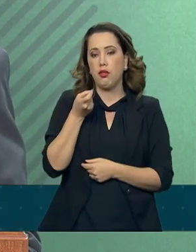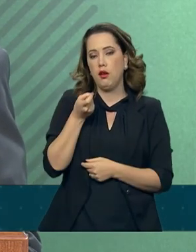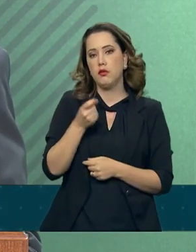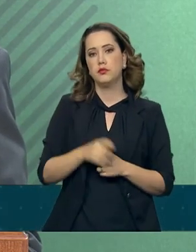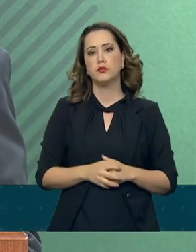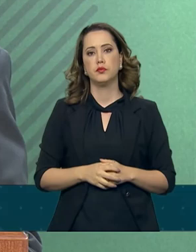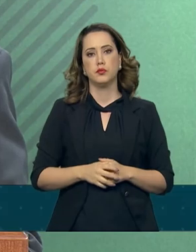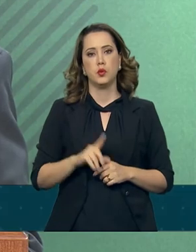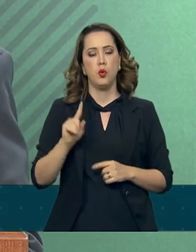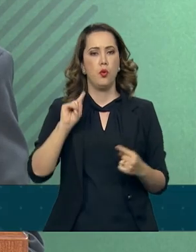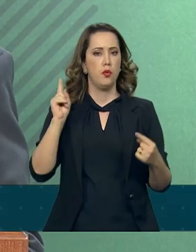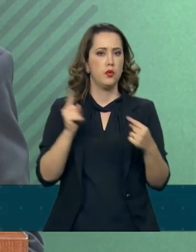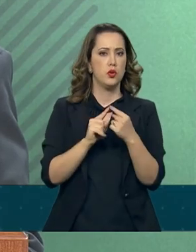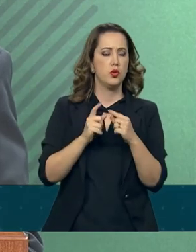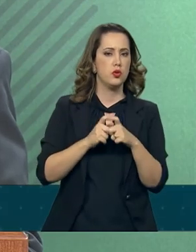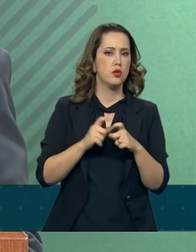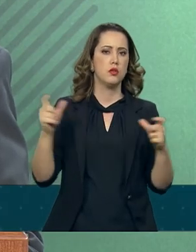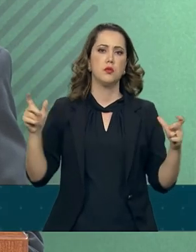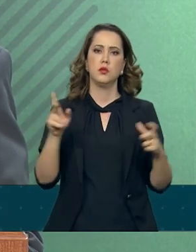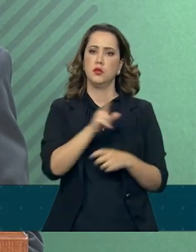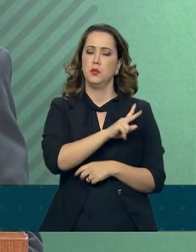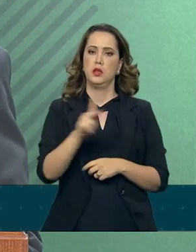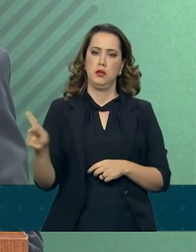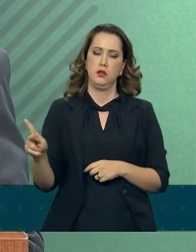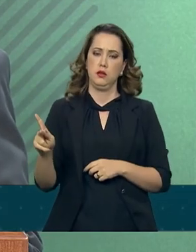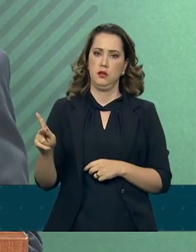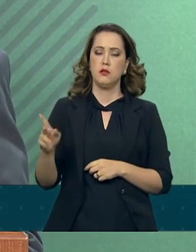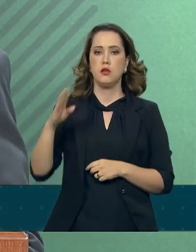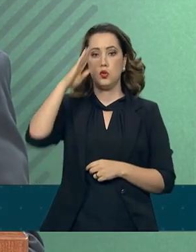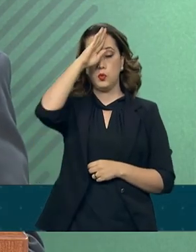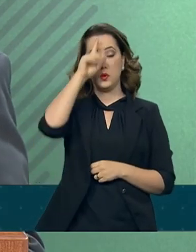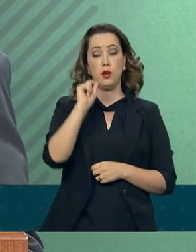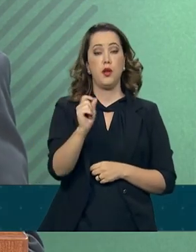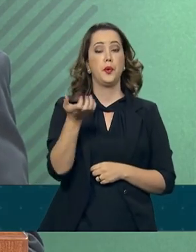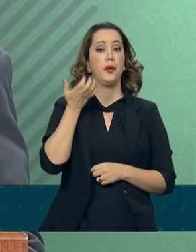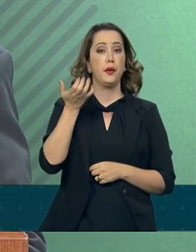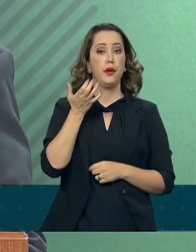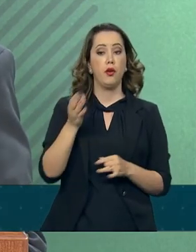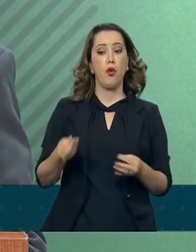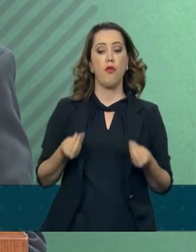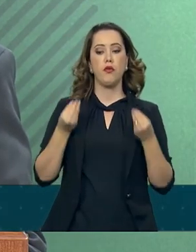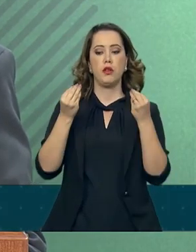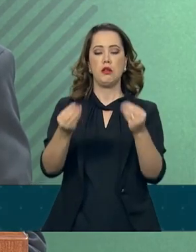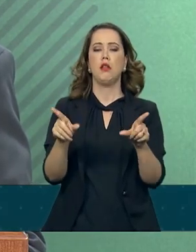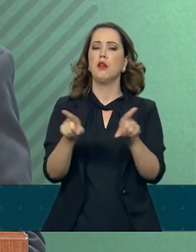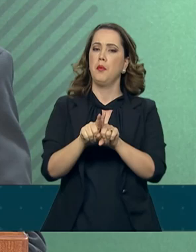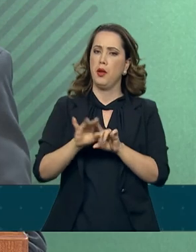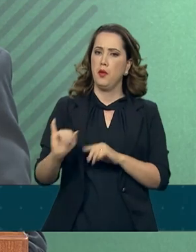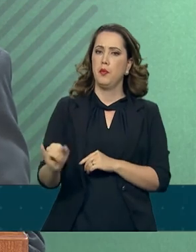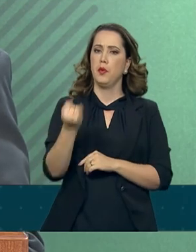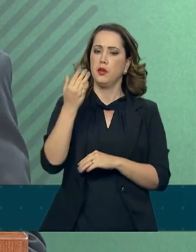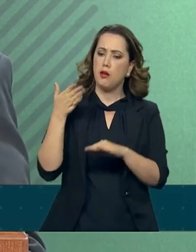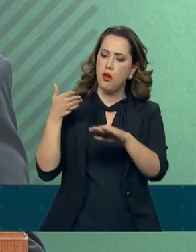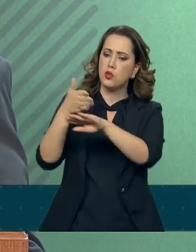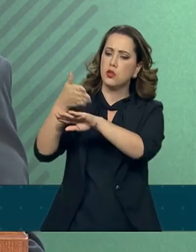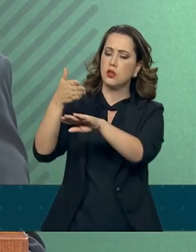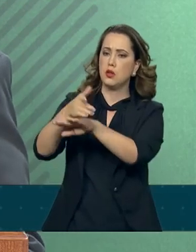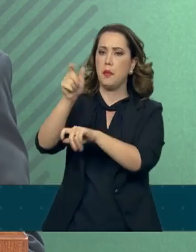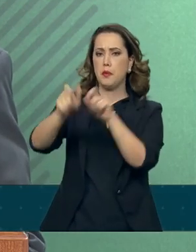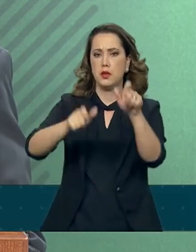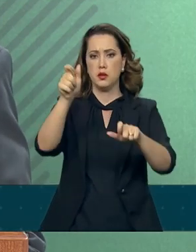no entanto maior do senhor presidente é o de proporcionar também oportunidade de acesso a pessoas